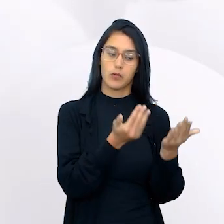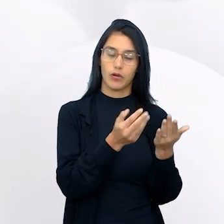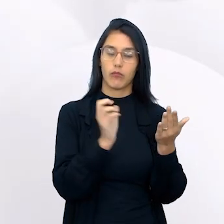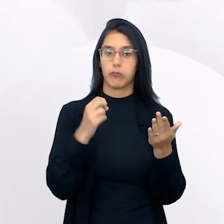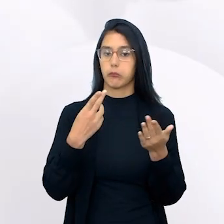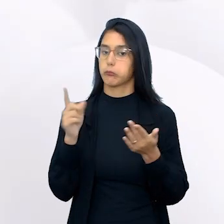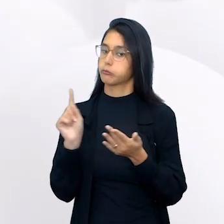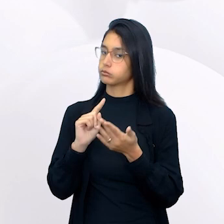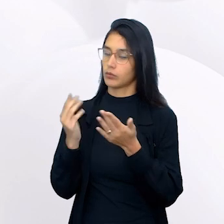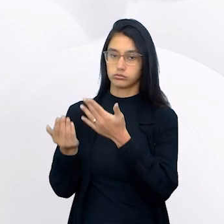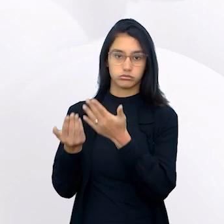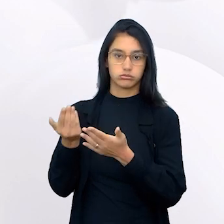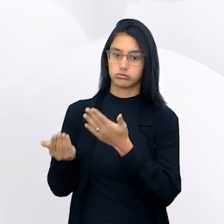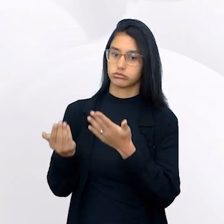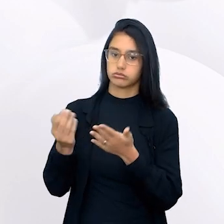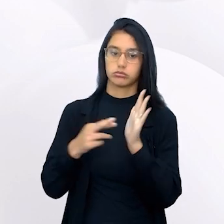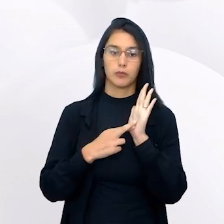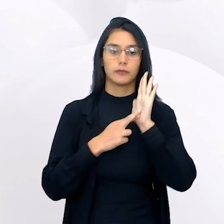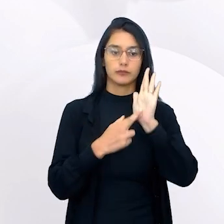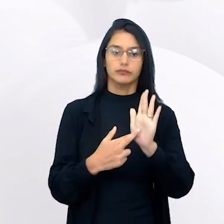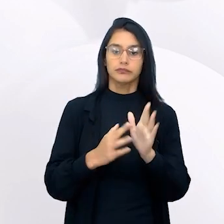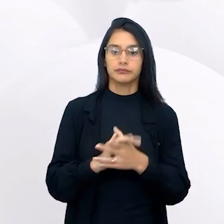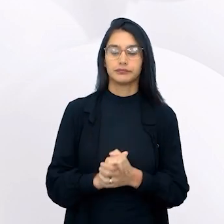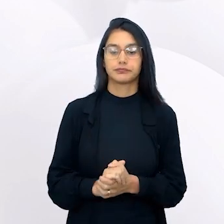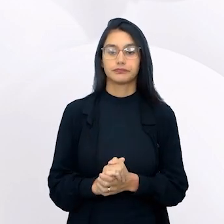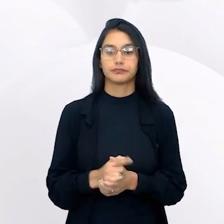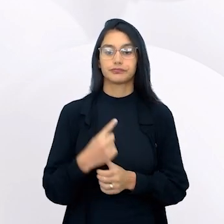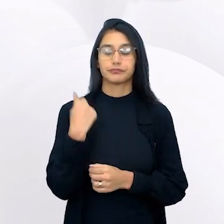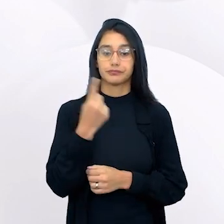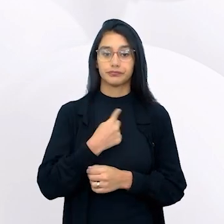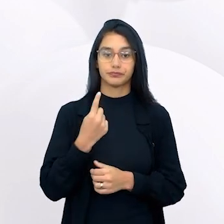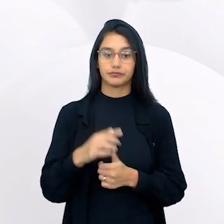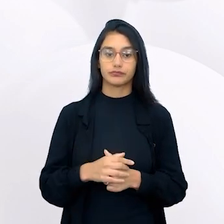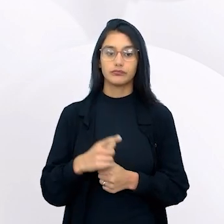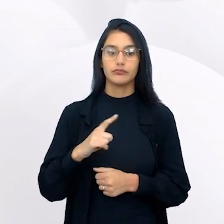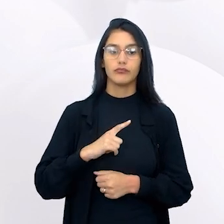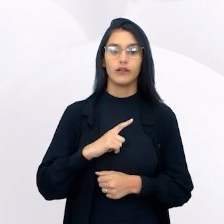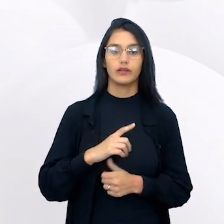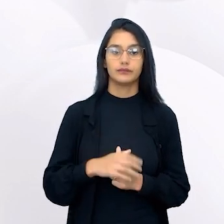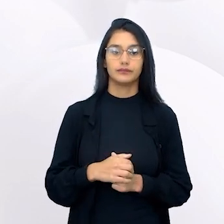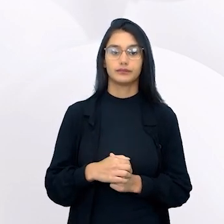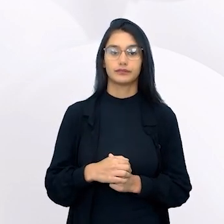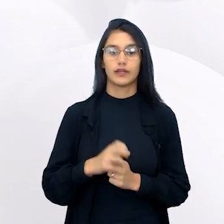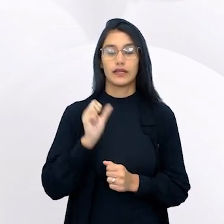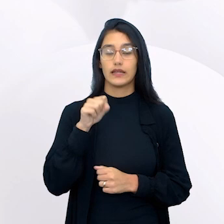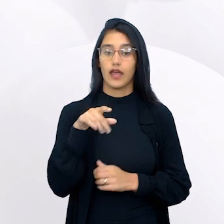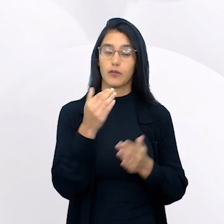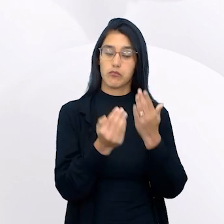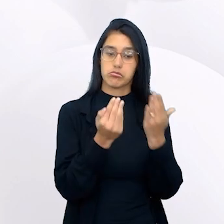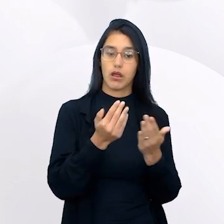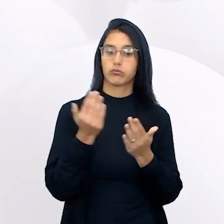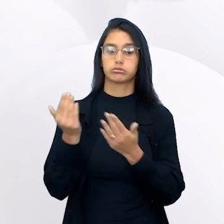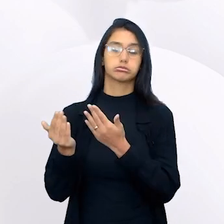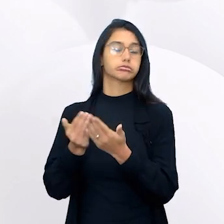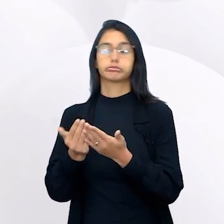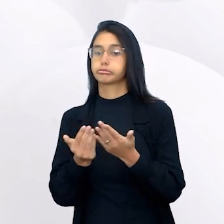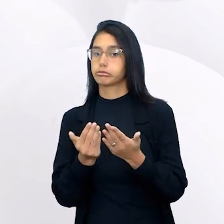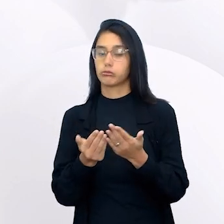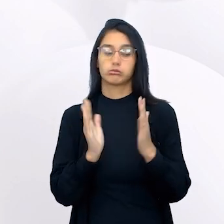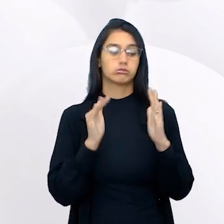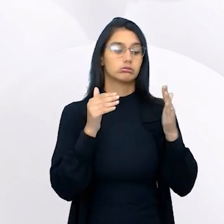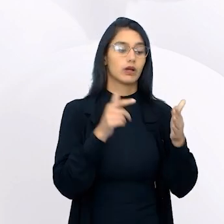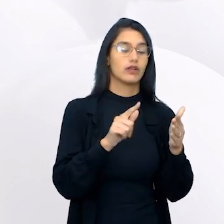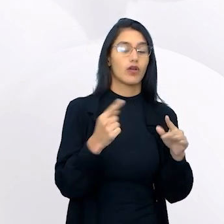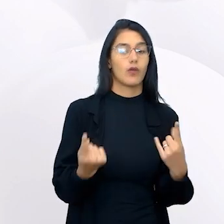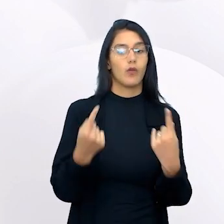proporcionais ou não proporcionais, respectivamente. Então, a gente vai ter aí, se é proporcional ou não, se é diretamente proporcional,